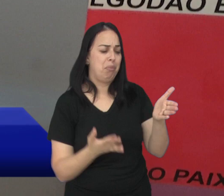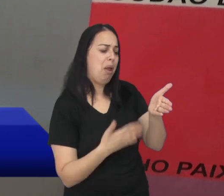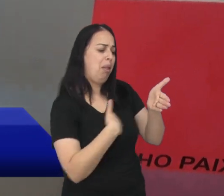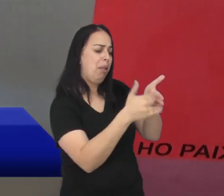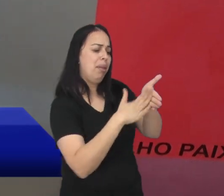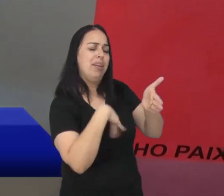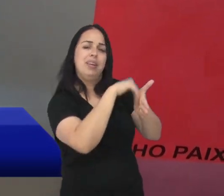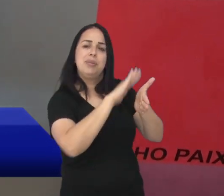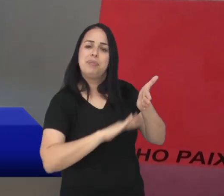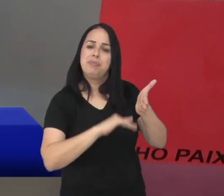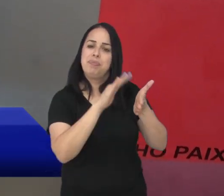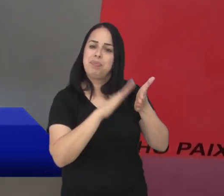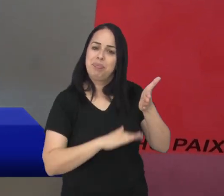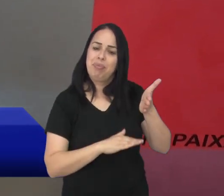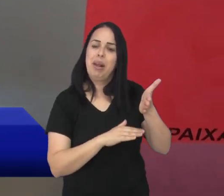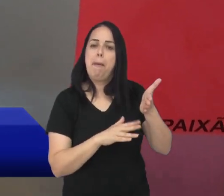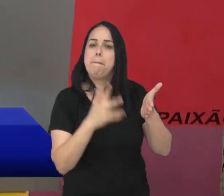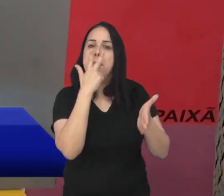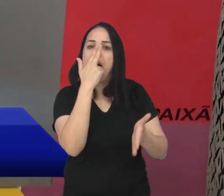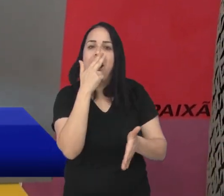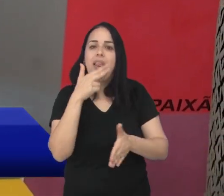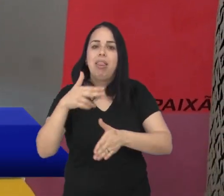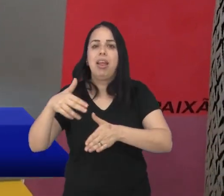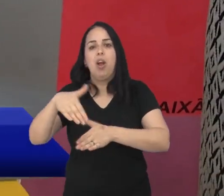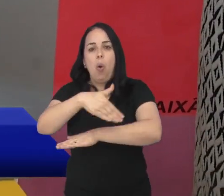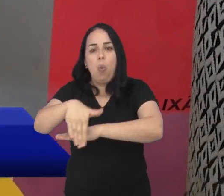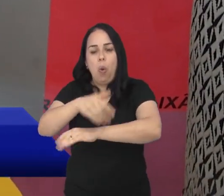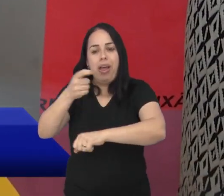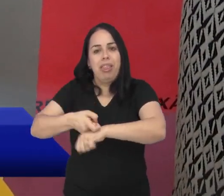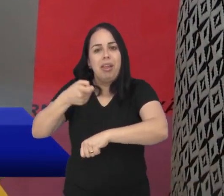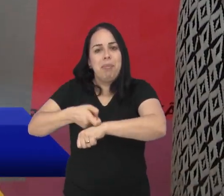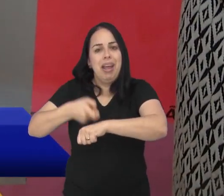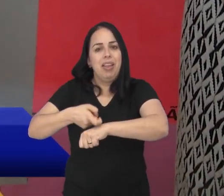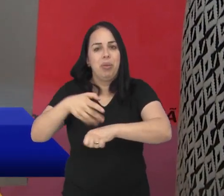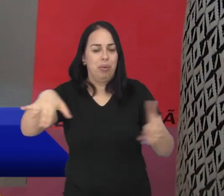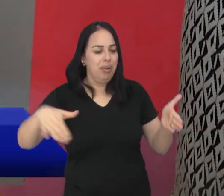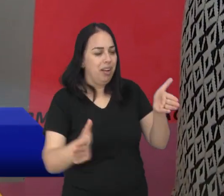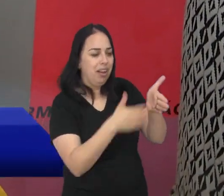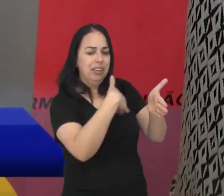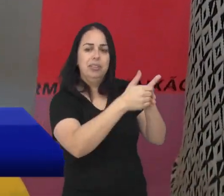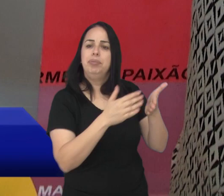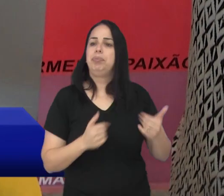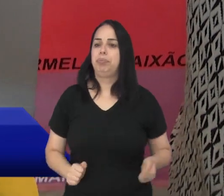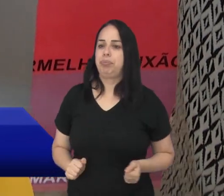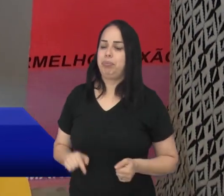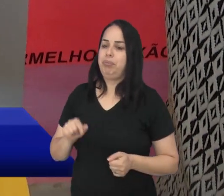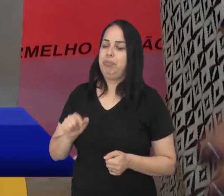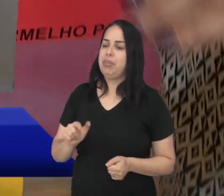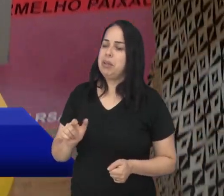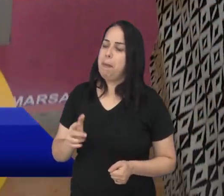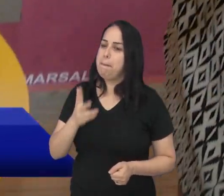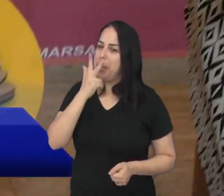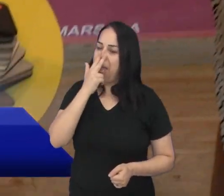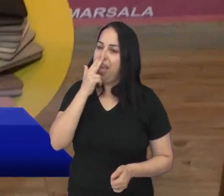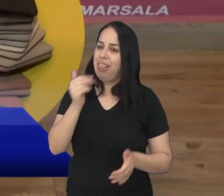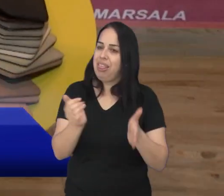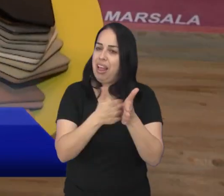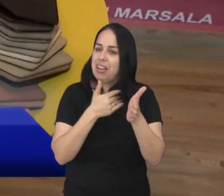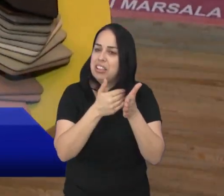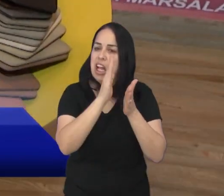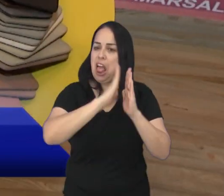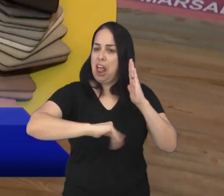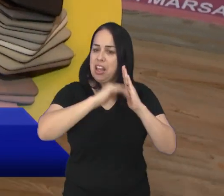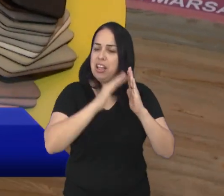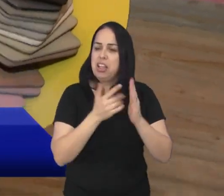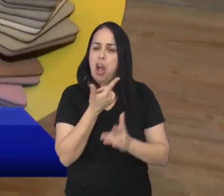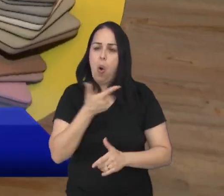fazer a aplicação desse efeito de cimento queimado em casa. Além desse efeito do cimento